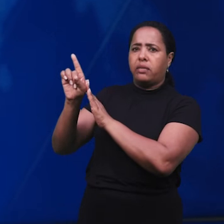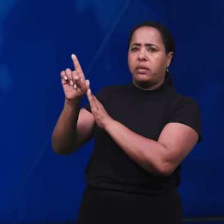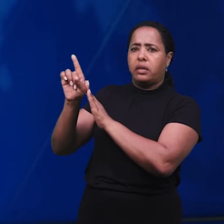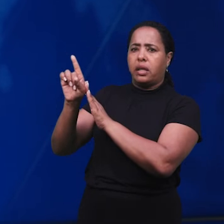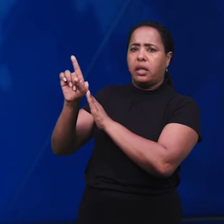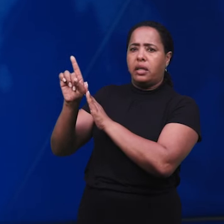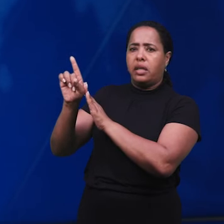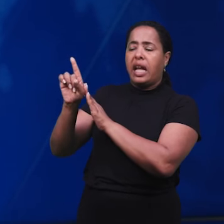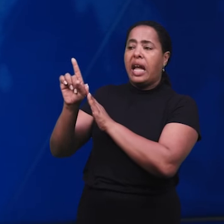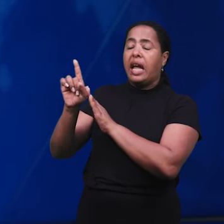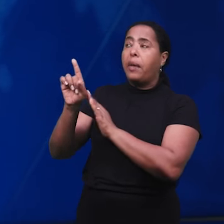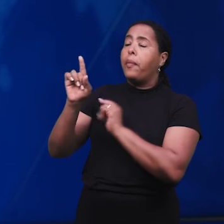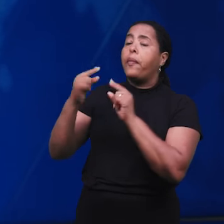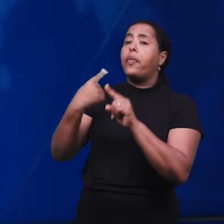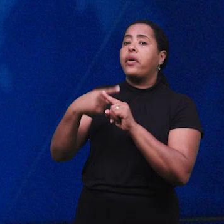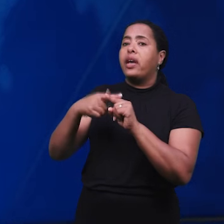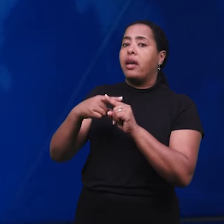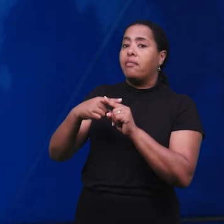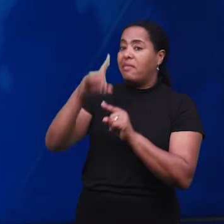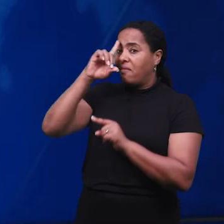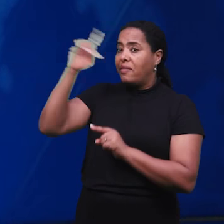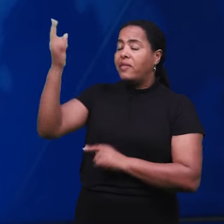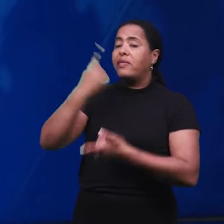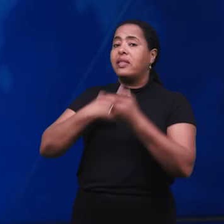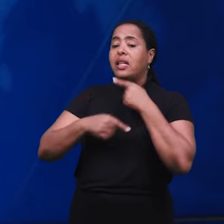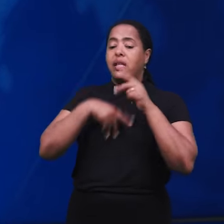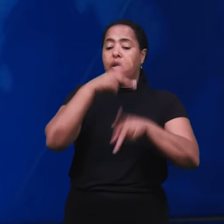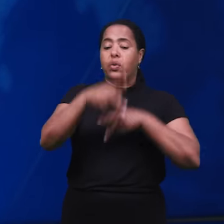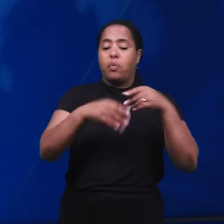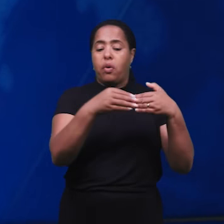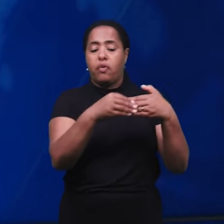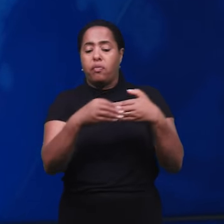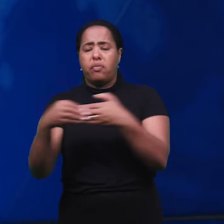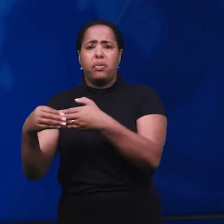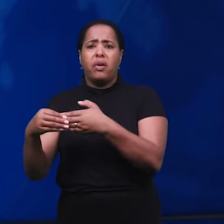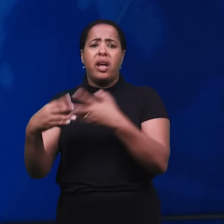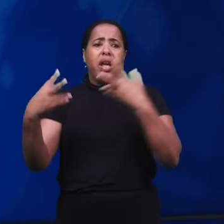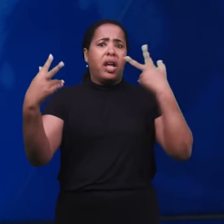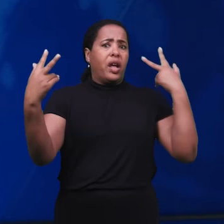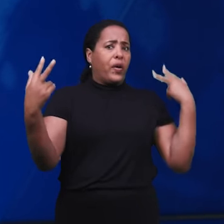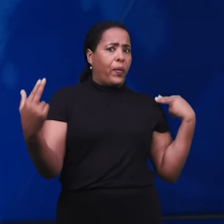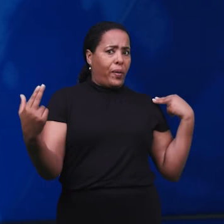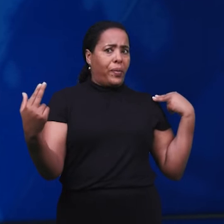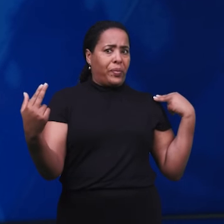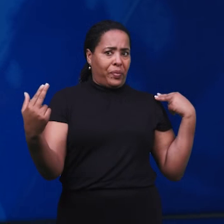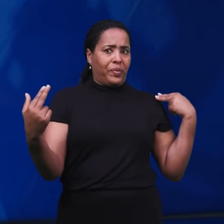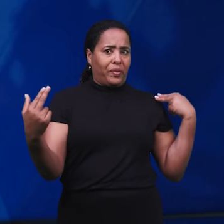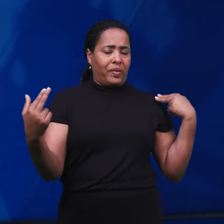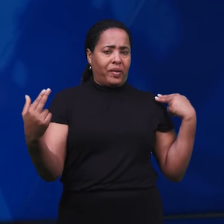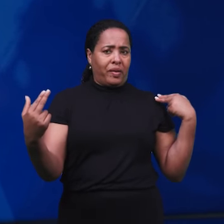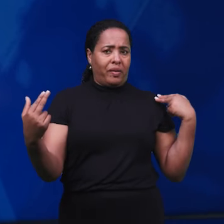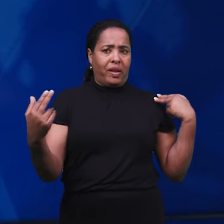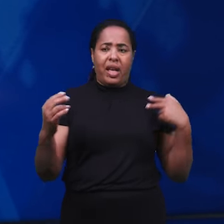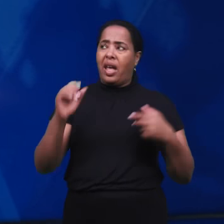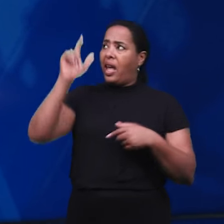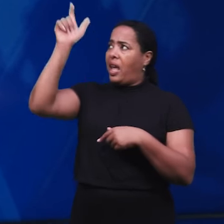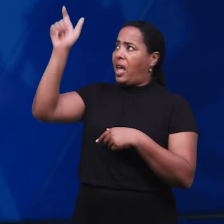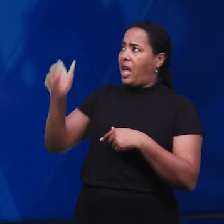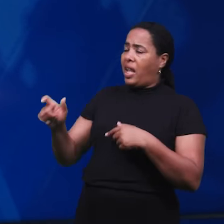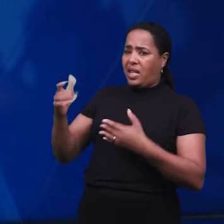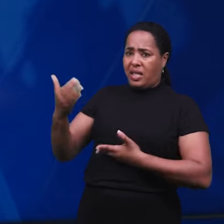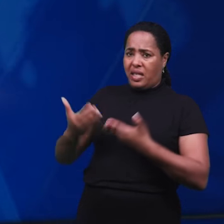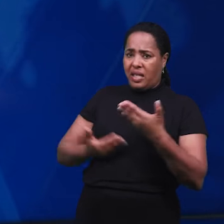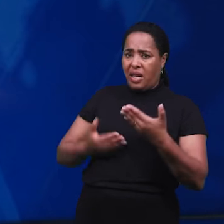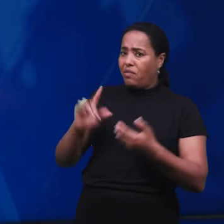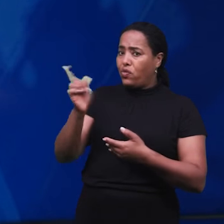Ele quer dirigir o seu povo, como sempre foi. Ele não quer ser o servo. Ele não é o servo, ele é